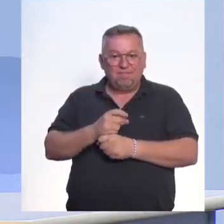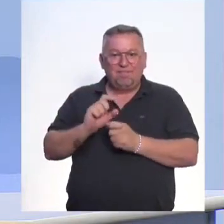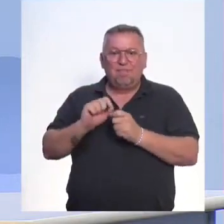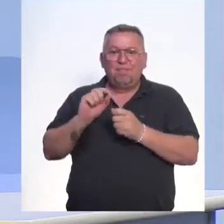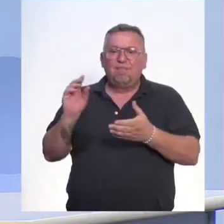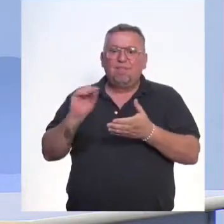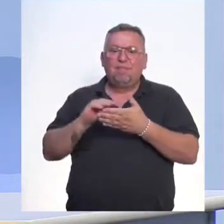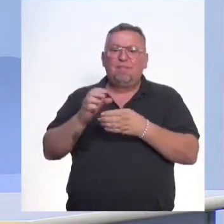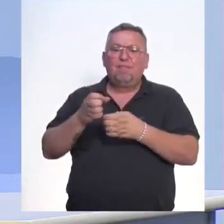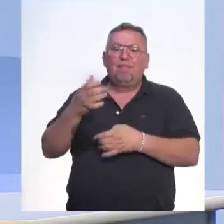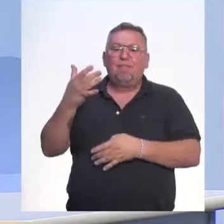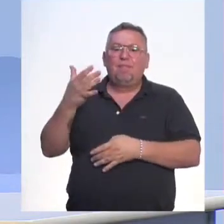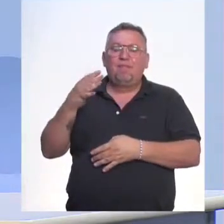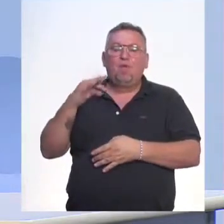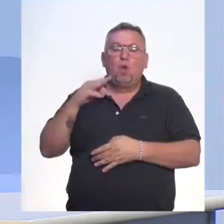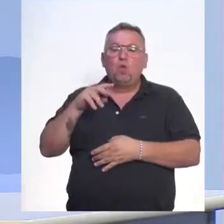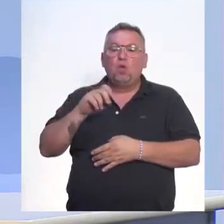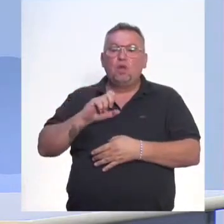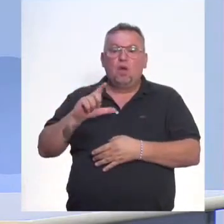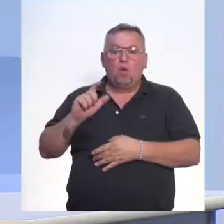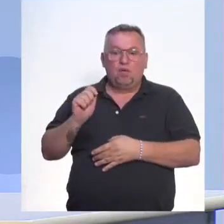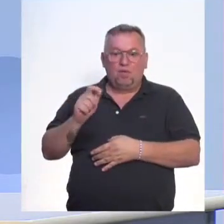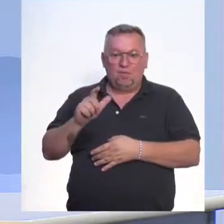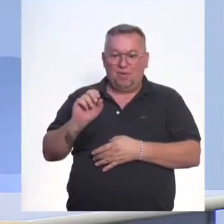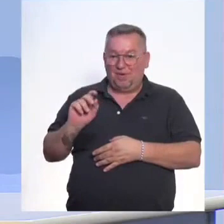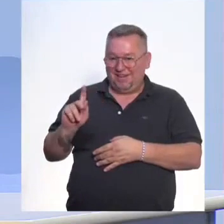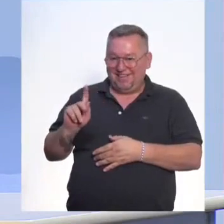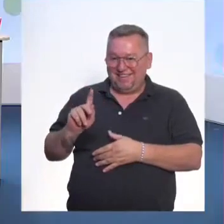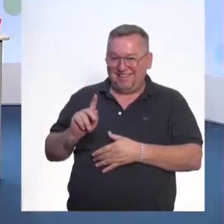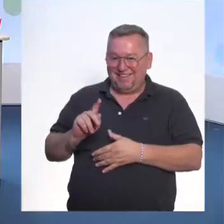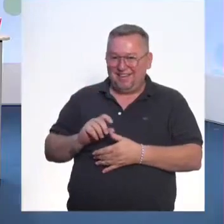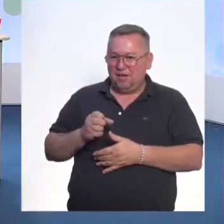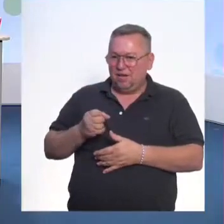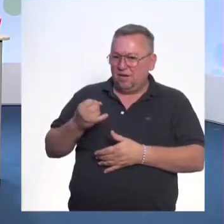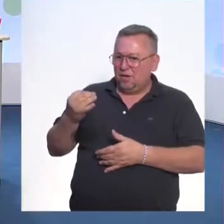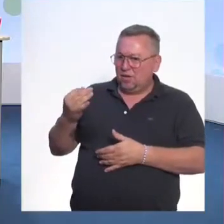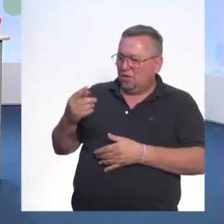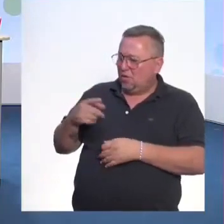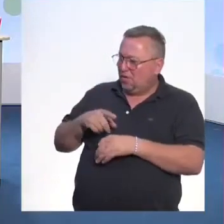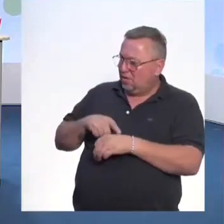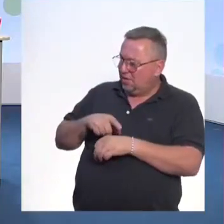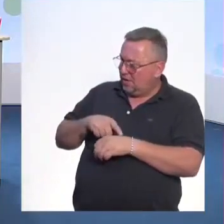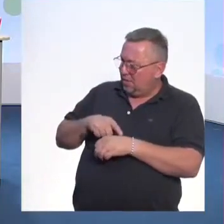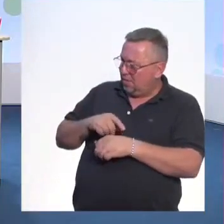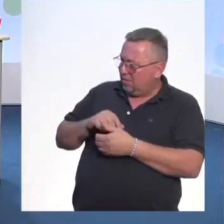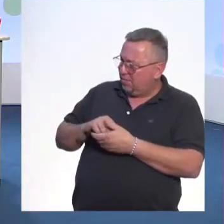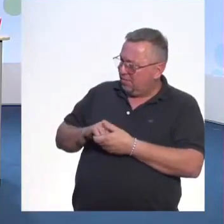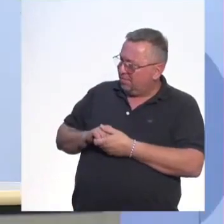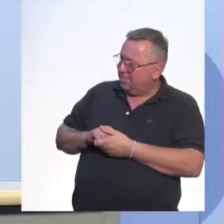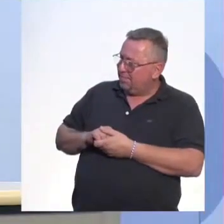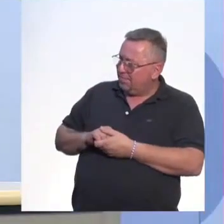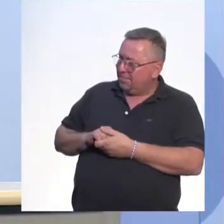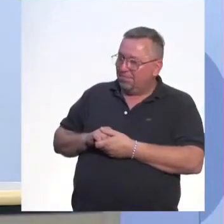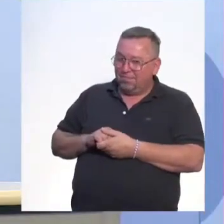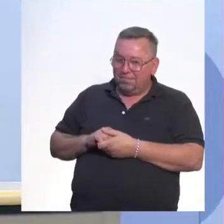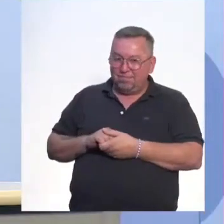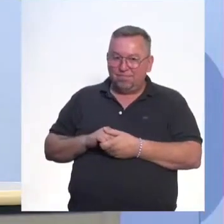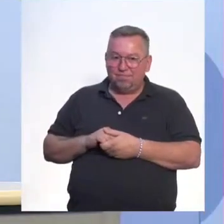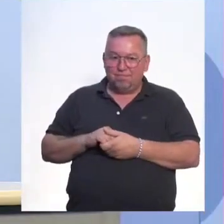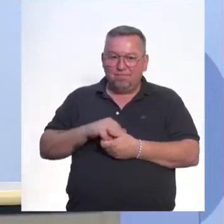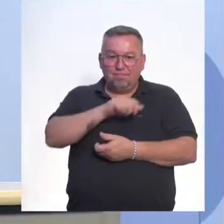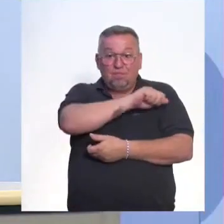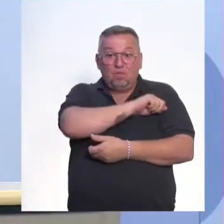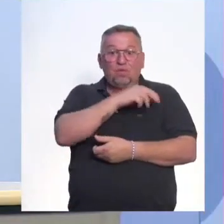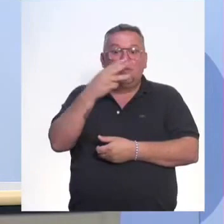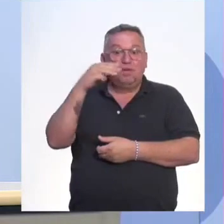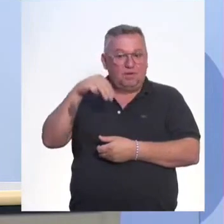coloca lá no chat qual é o total de compras, ok? Professora Roberta, quanto tempo para essa atividade? Professora Inês, os alunos terão